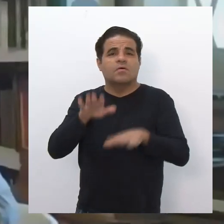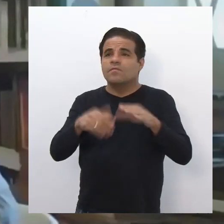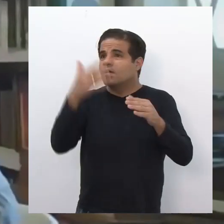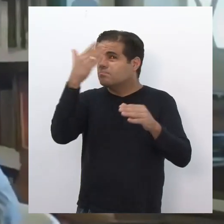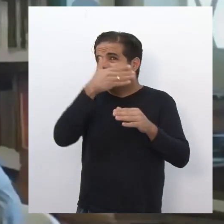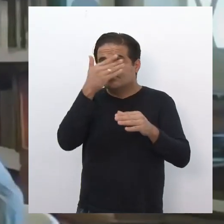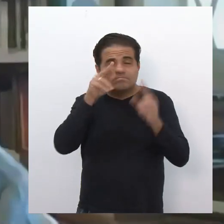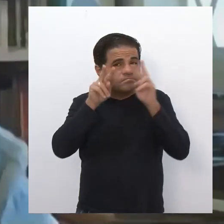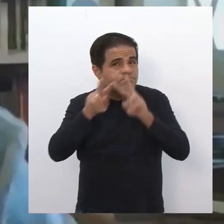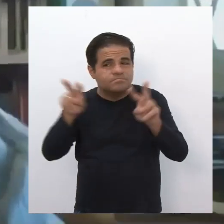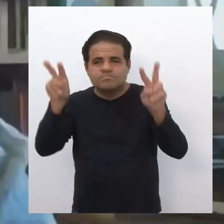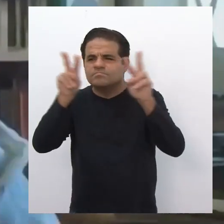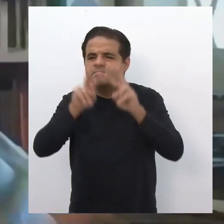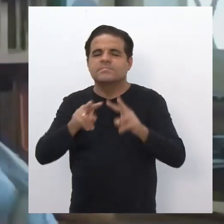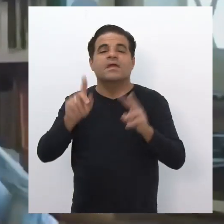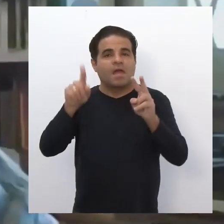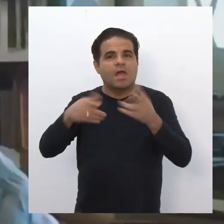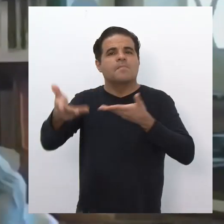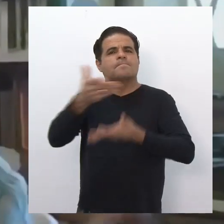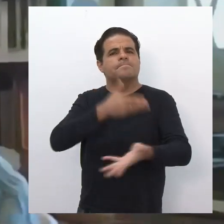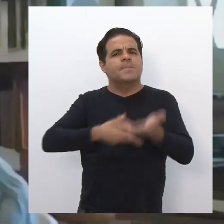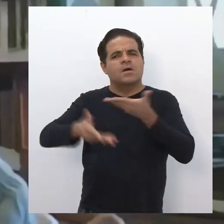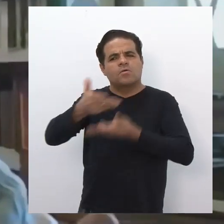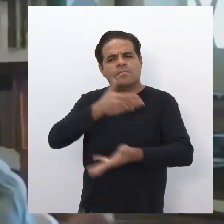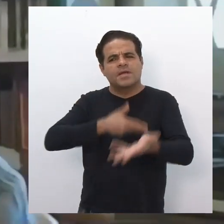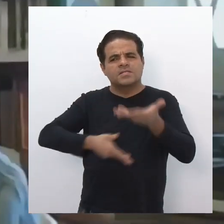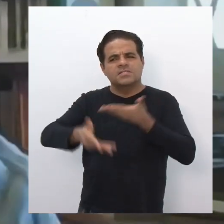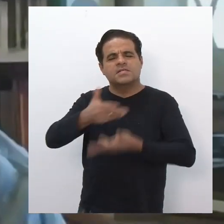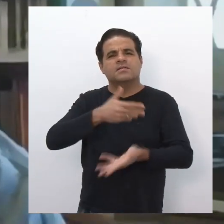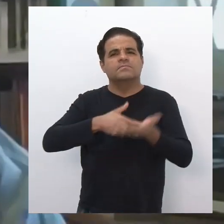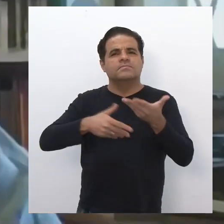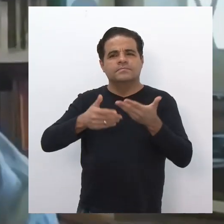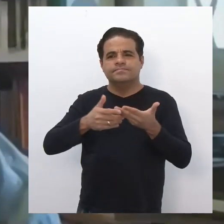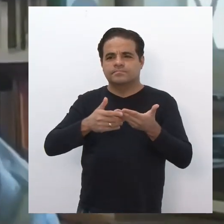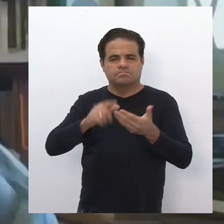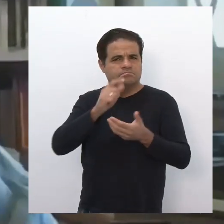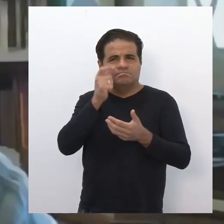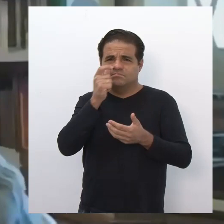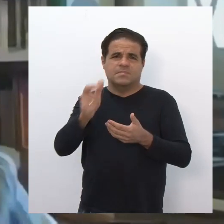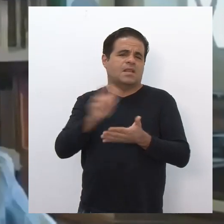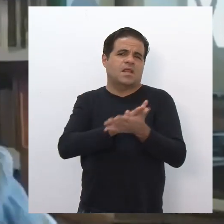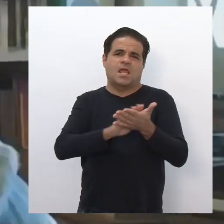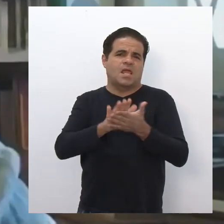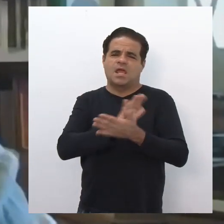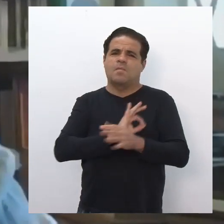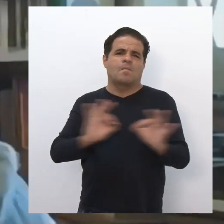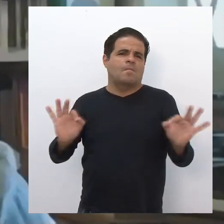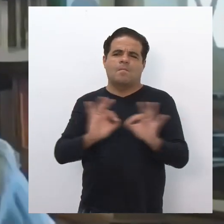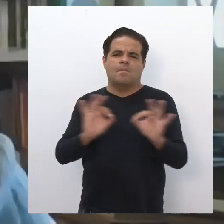né? E é para compartilhar essas delícias. Não interessa muito